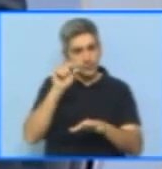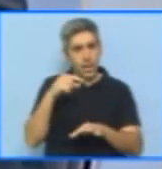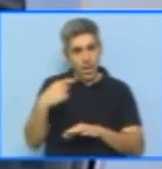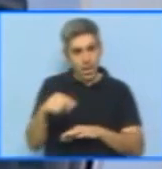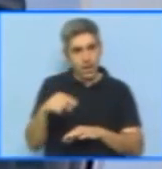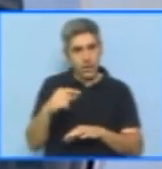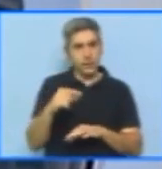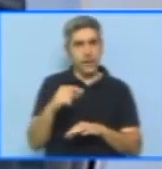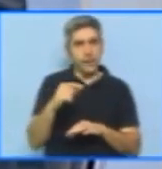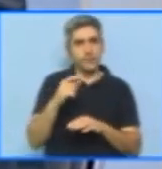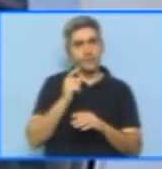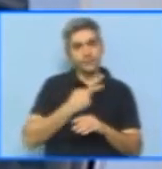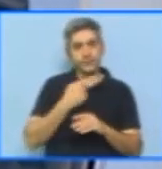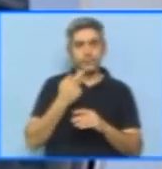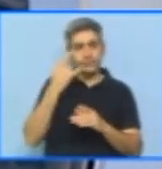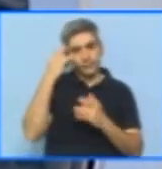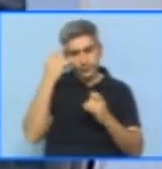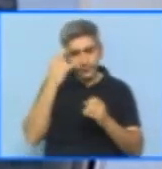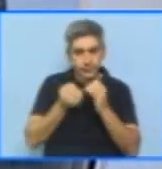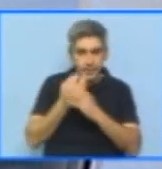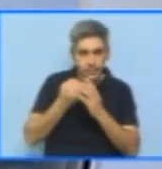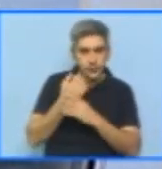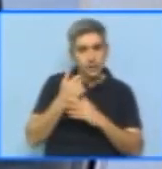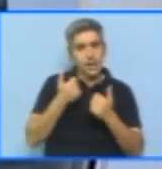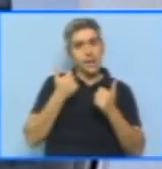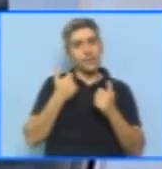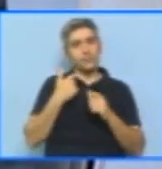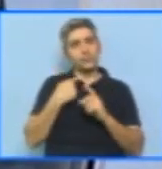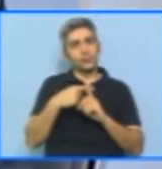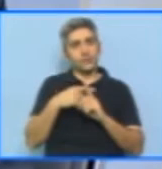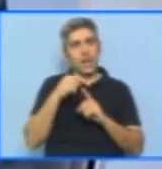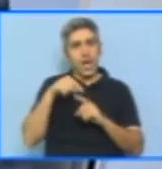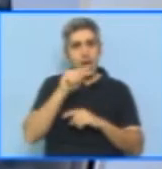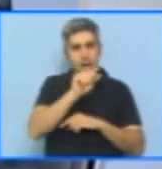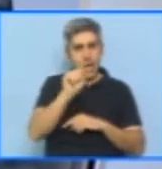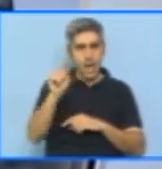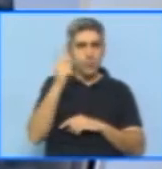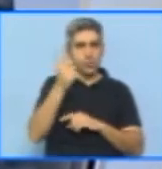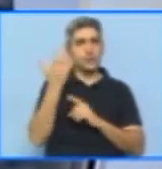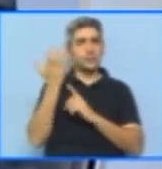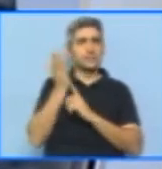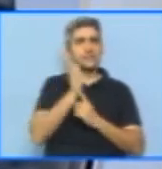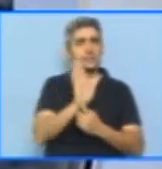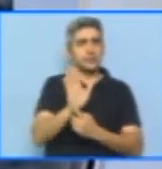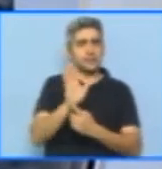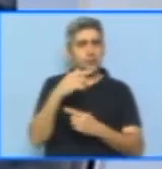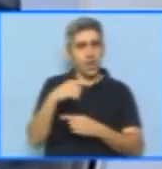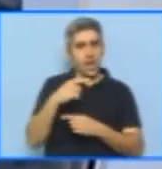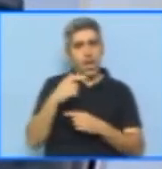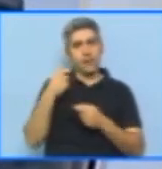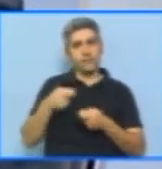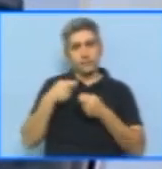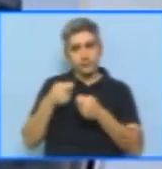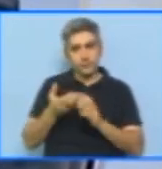de facto, trabalhá-las com criatividade e, felizmente, existem também muitos bons exemplos de apostas